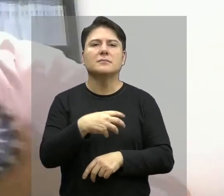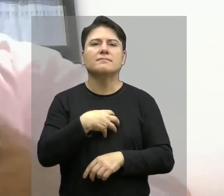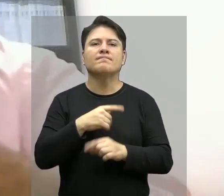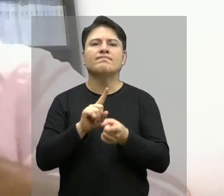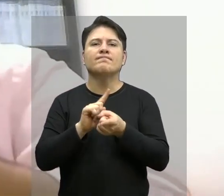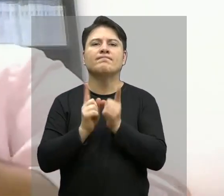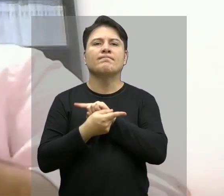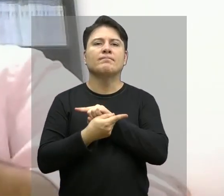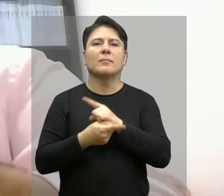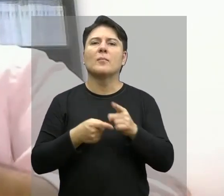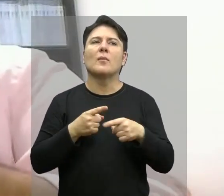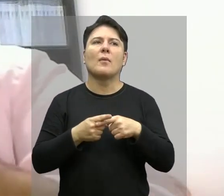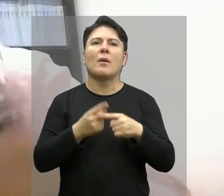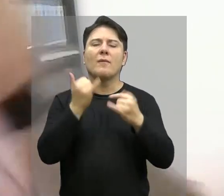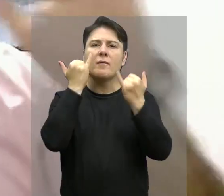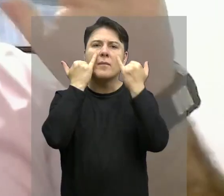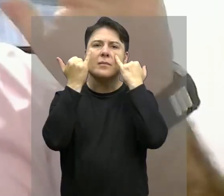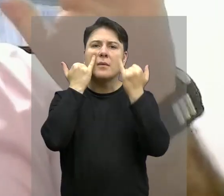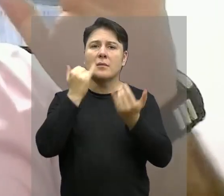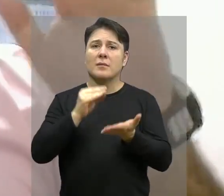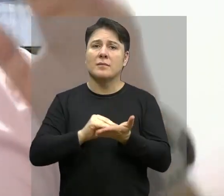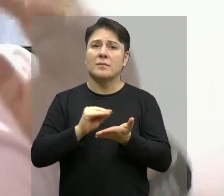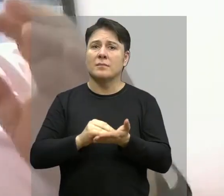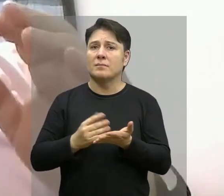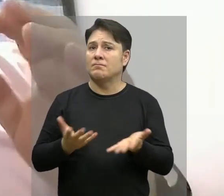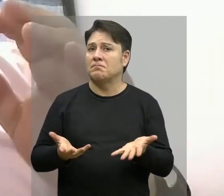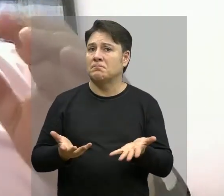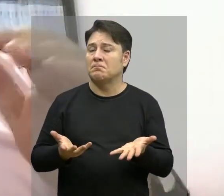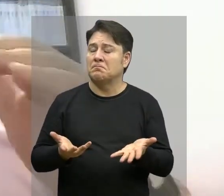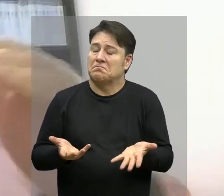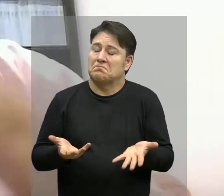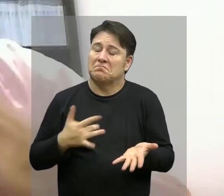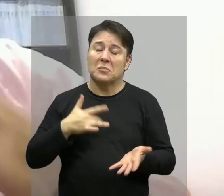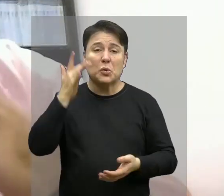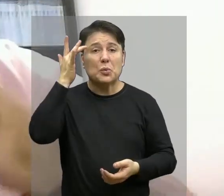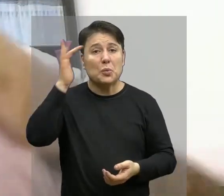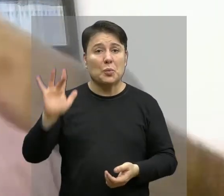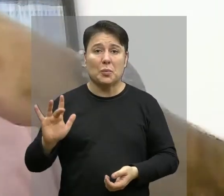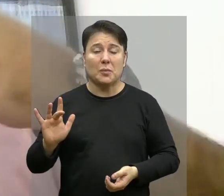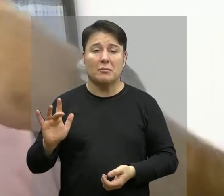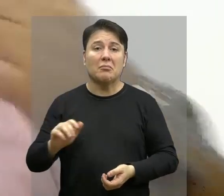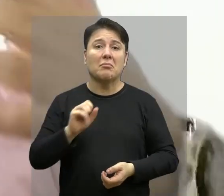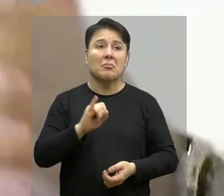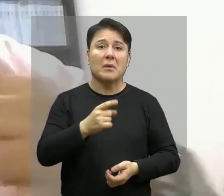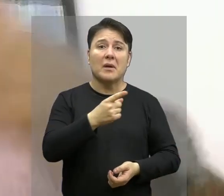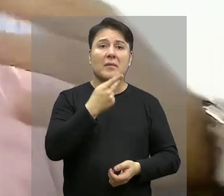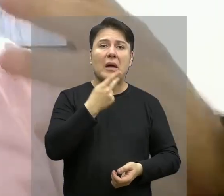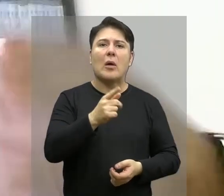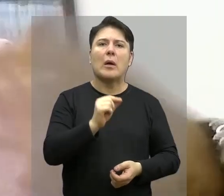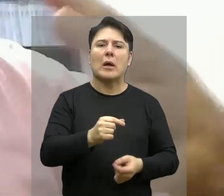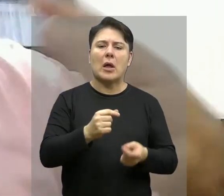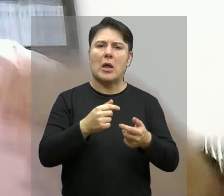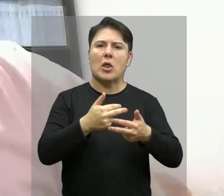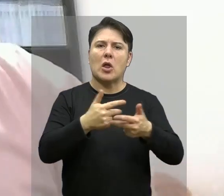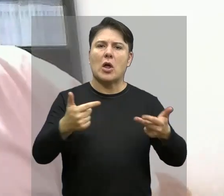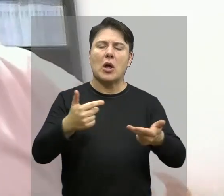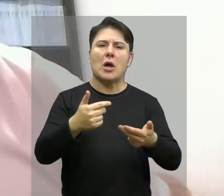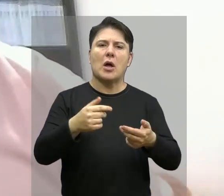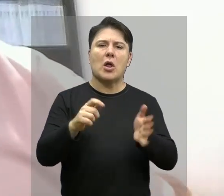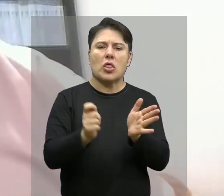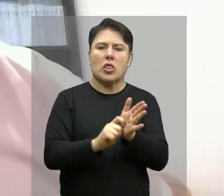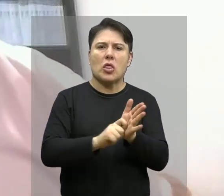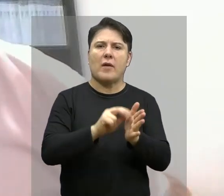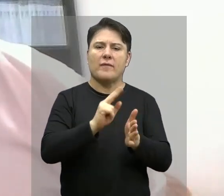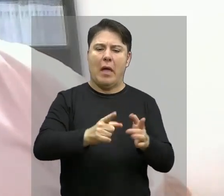que talvez seja por falta de informação, não sei. Se falam, né, proibir tanto as drogas, não, porque isso